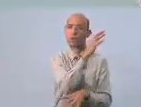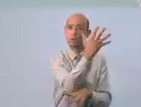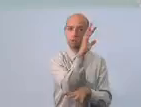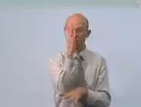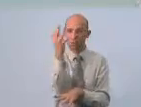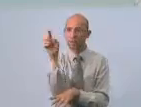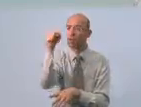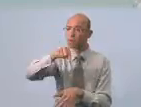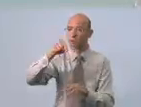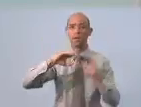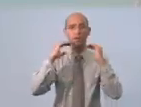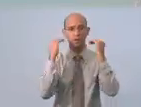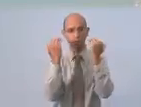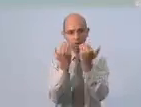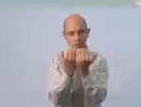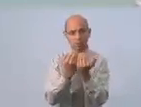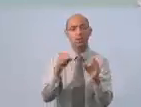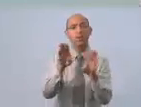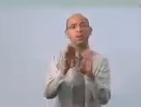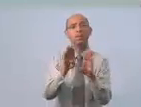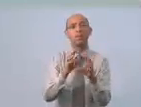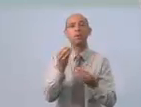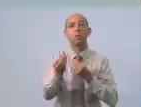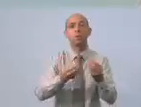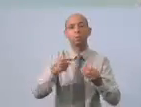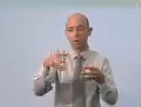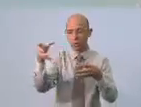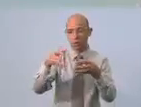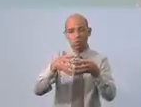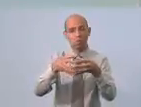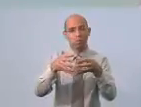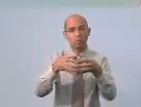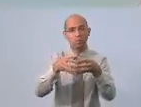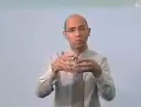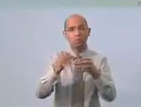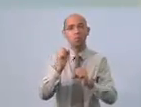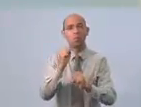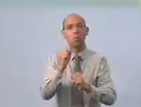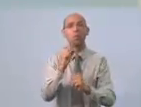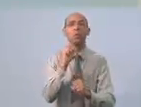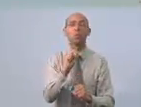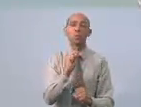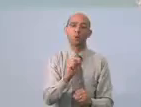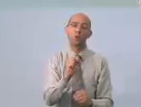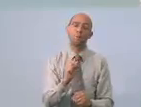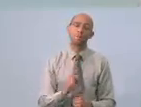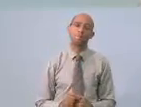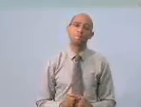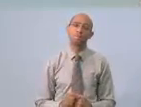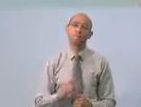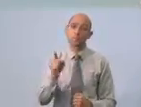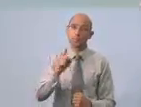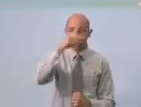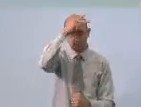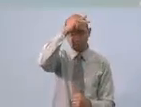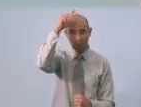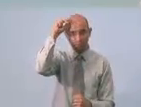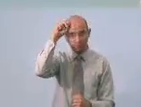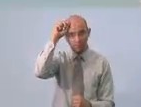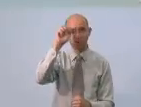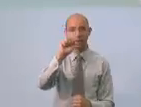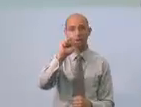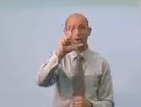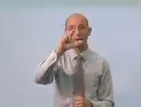desta casa, solicitou que a comissão passasse tanto para o prefeito Almeida, assim